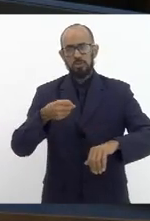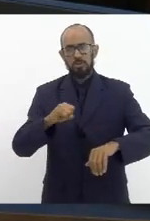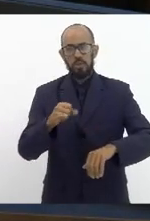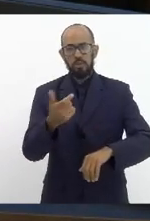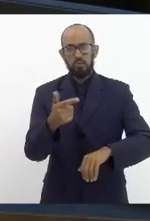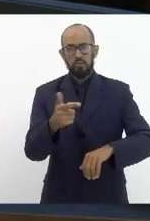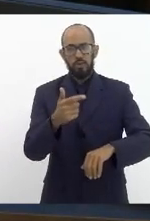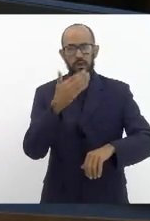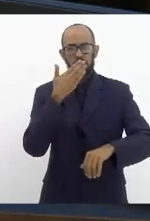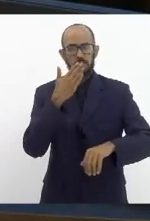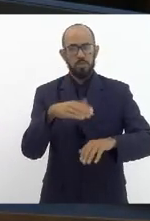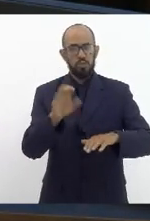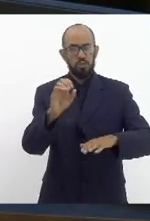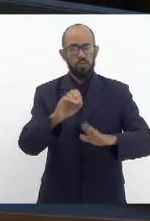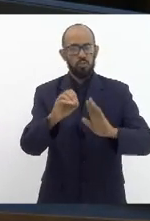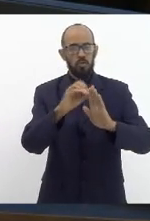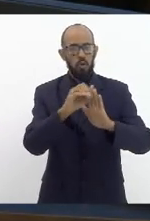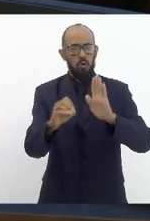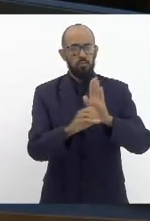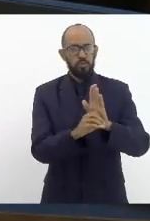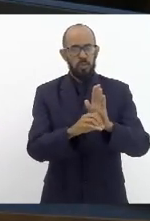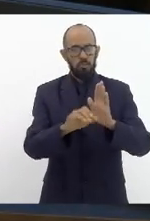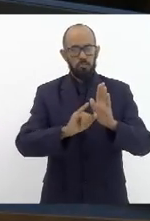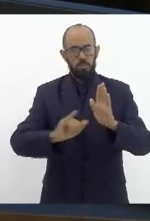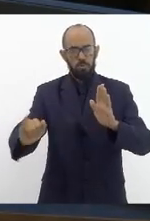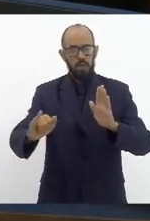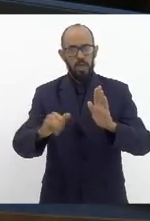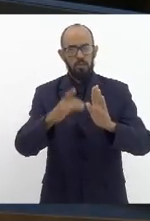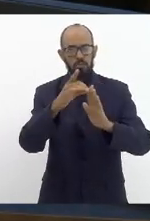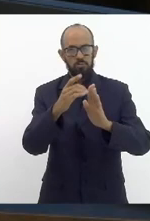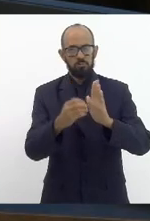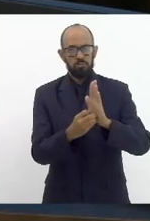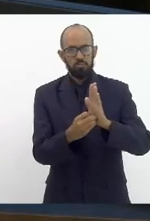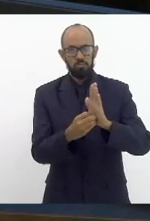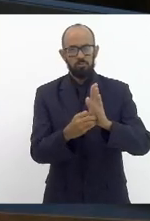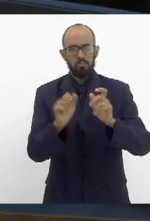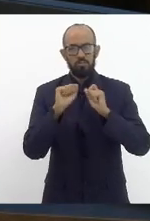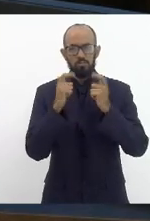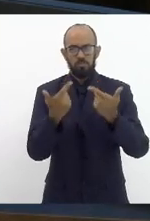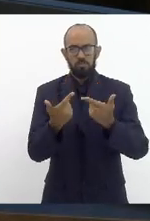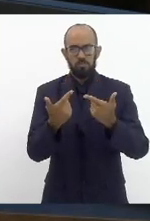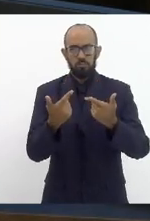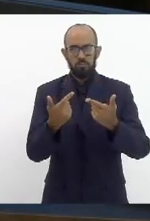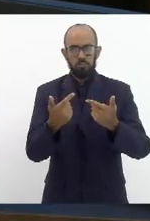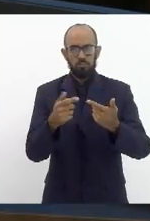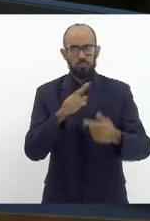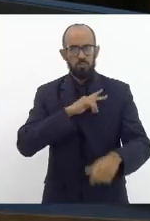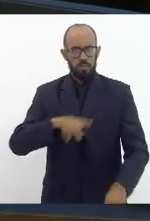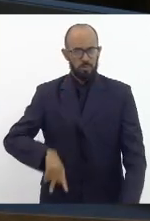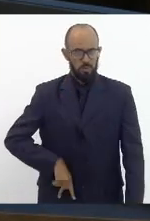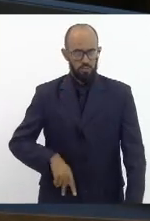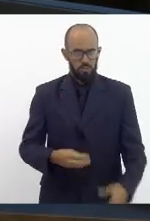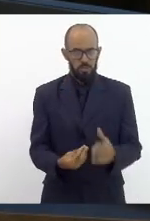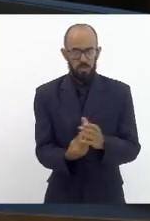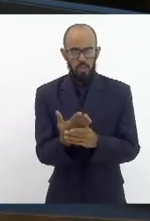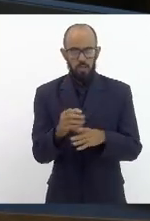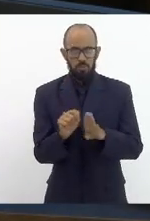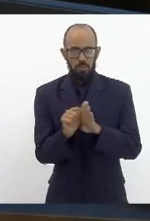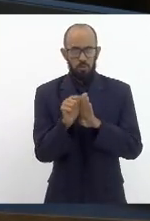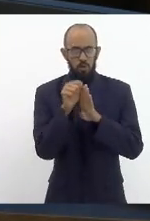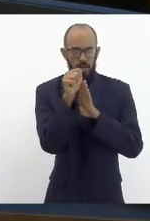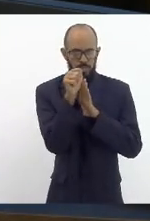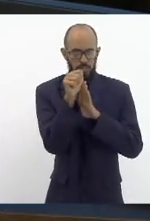de informação publicado pelo Diário Oficial da Assembleia Legislativa, partindo do presidente da Assembleia, ou seja, criando uma burocracia